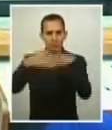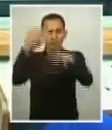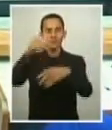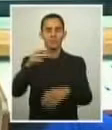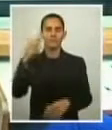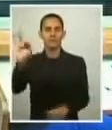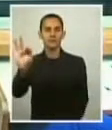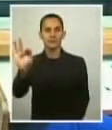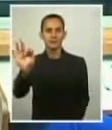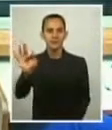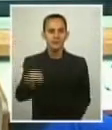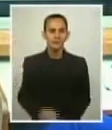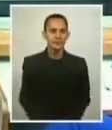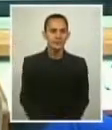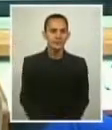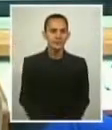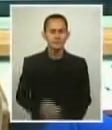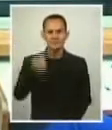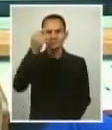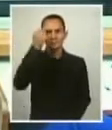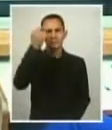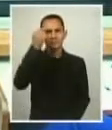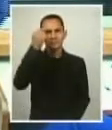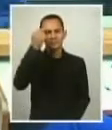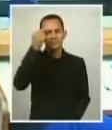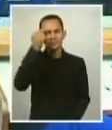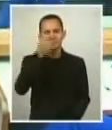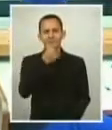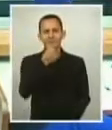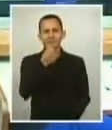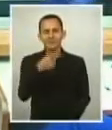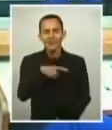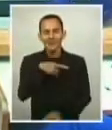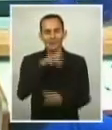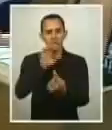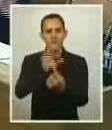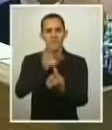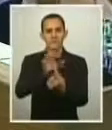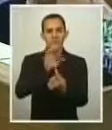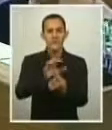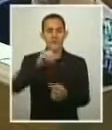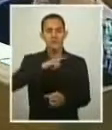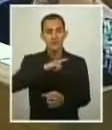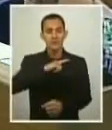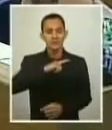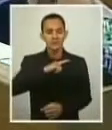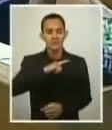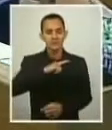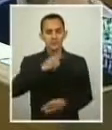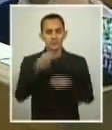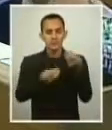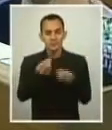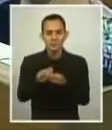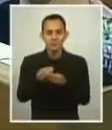francesa e o Pensador que maior influência exerceu e em